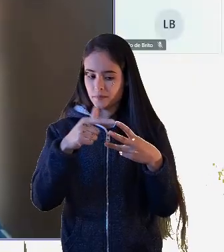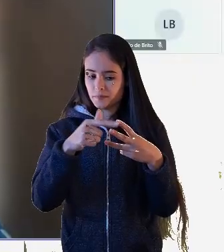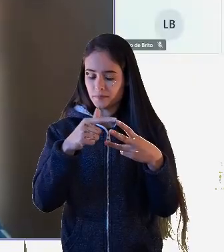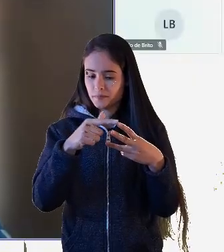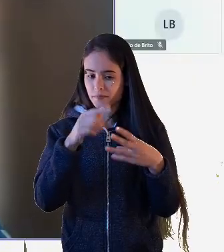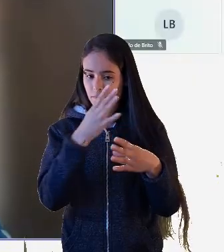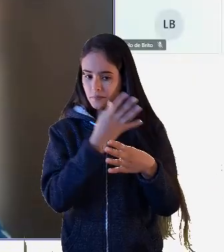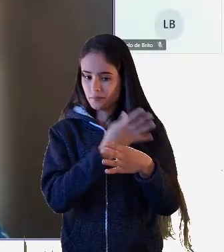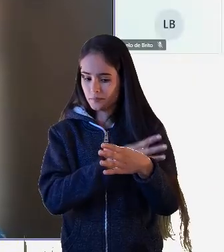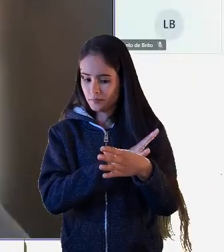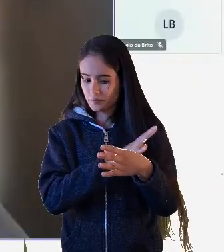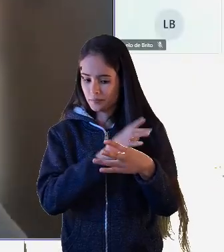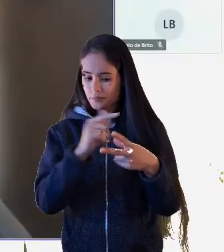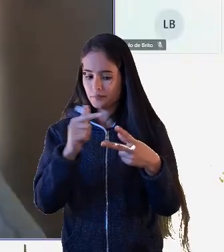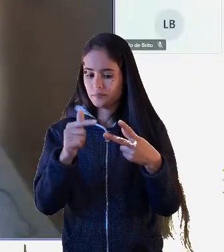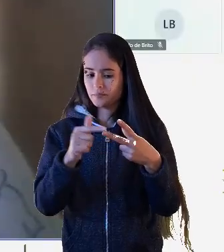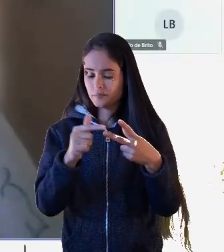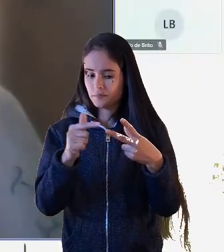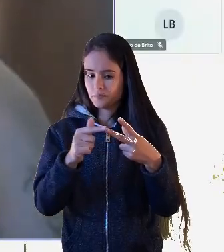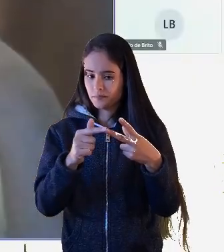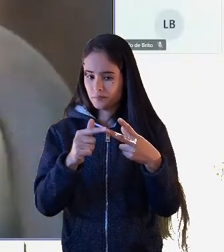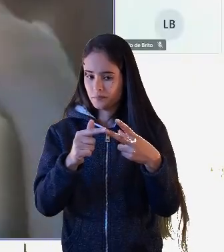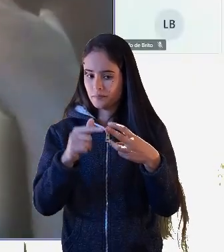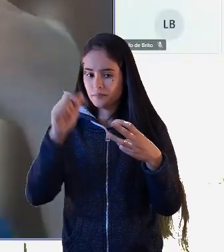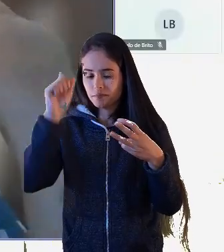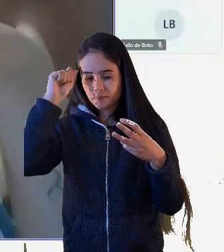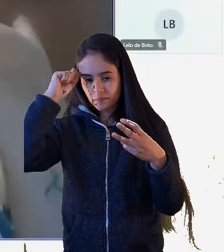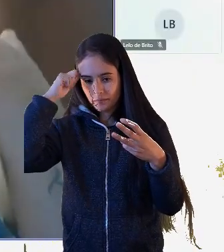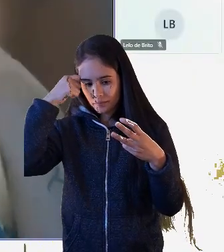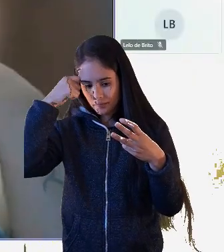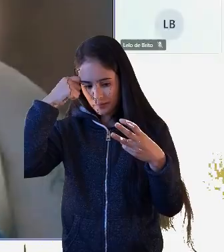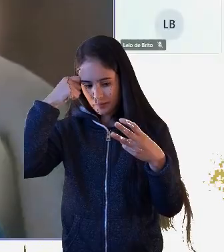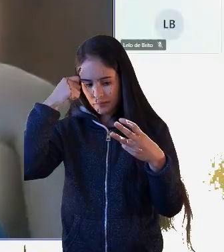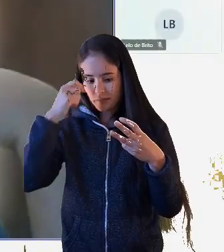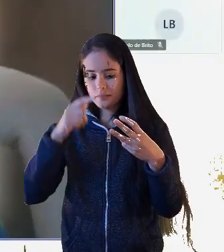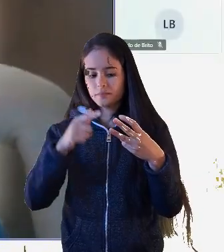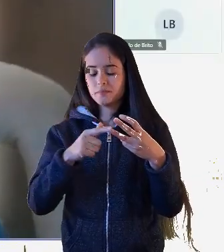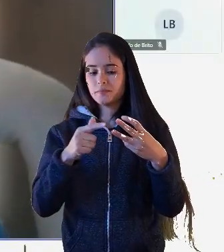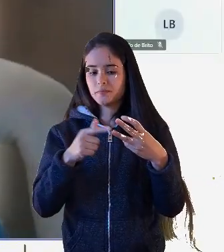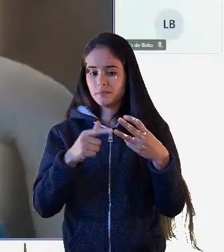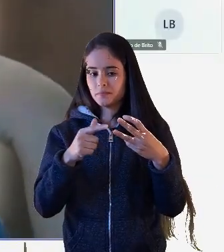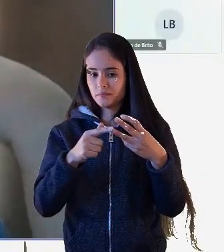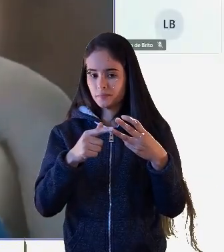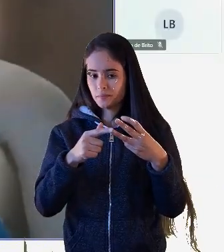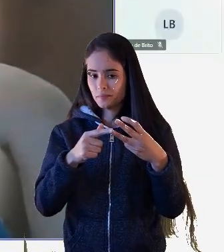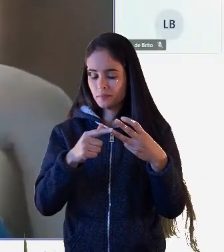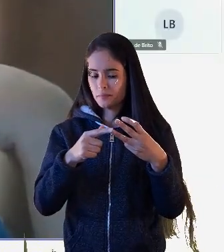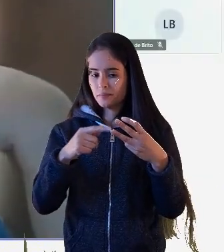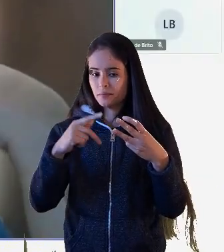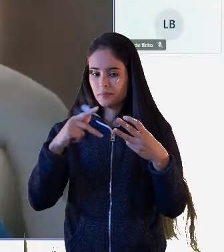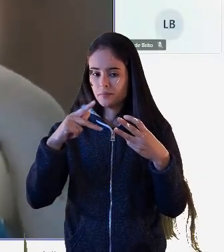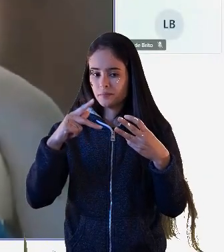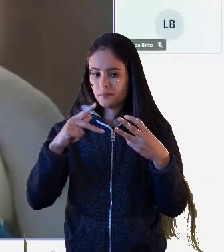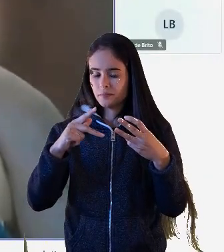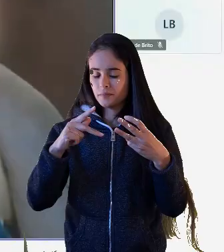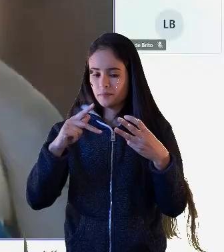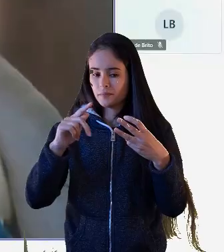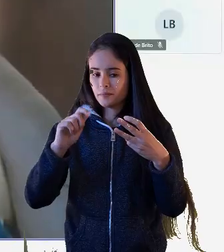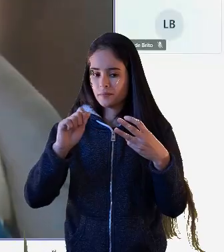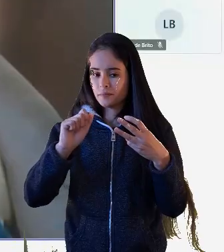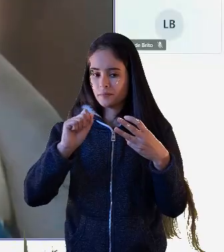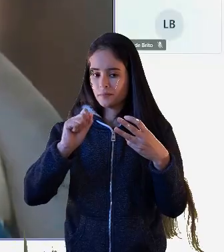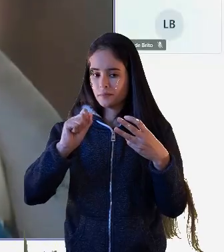tudo, com essa justificativa, sabe? A pessoa às vezes se identifica. Pode ser, por exemplo, a pessoa de pele mais clara,